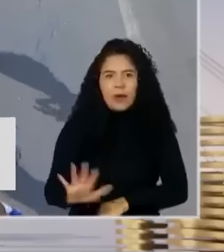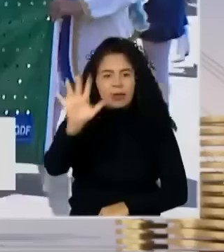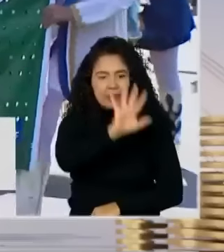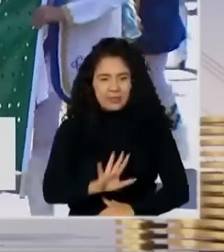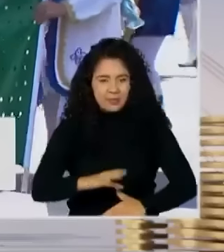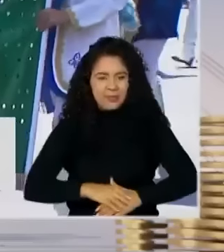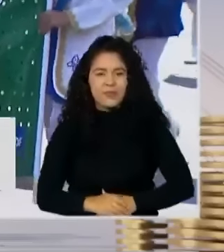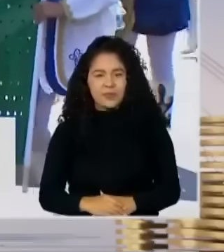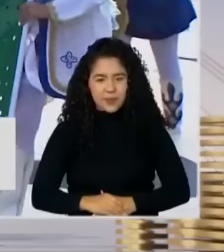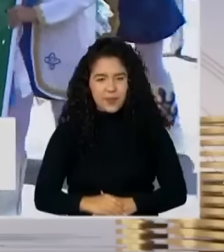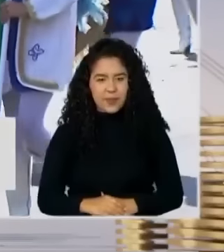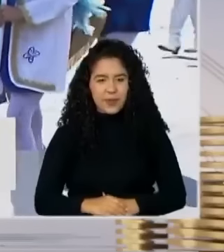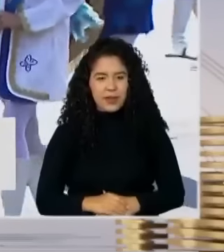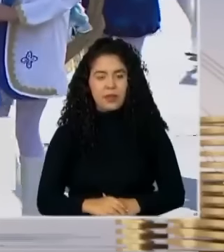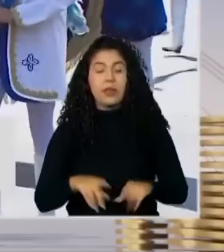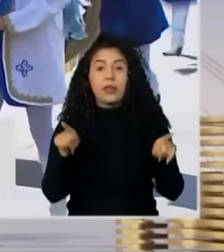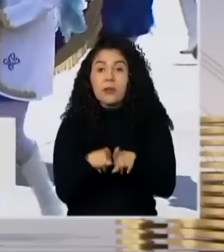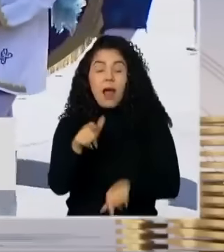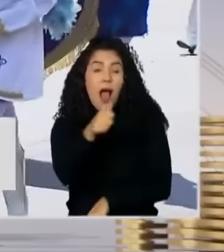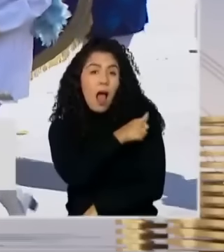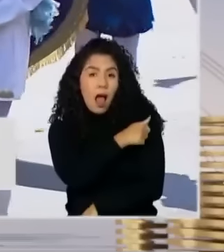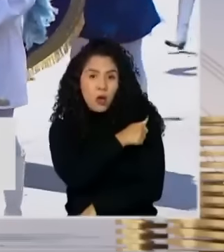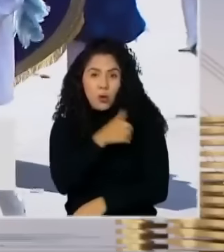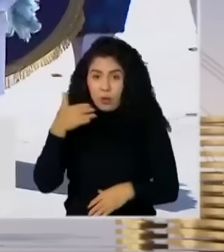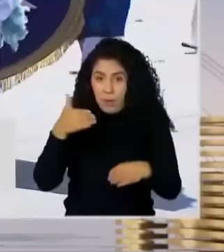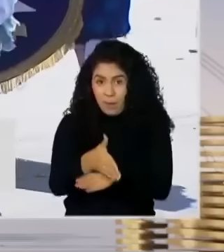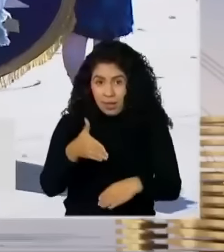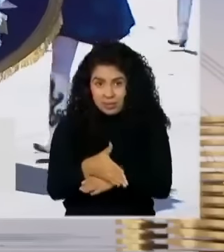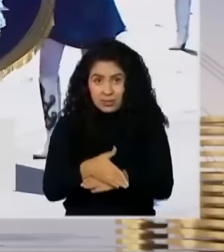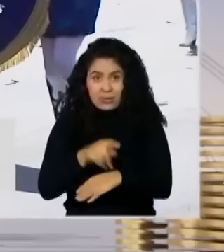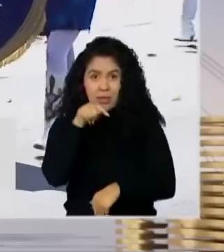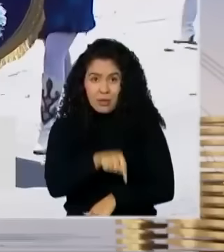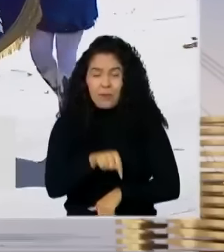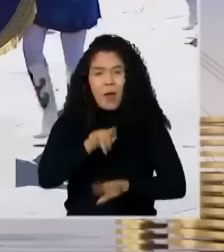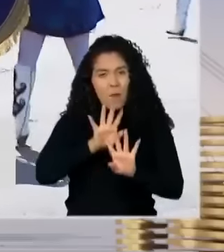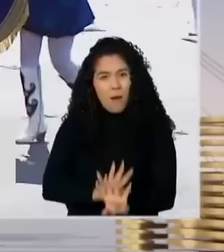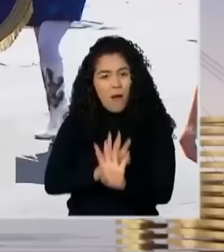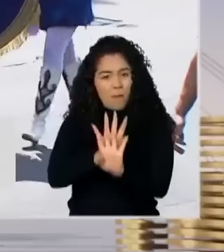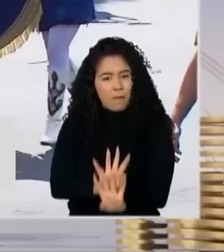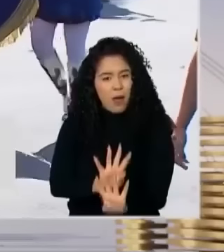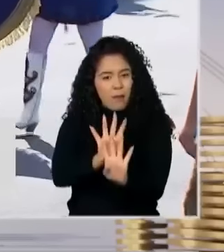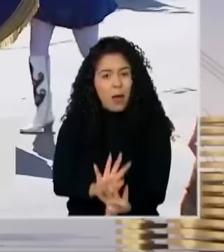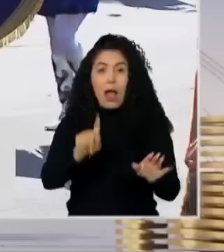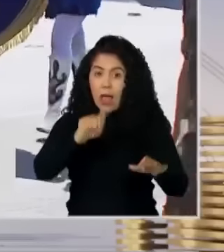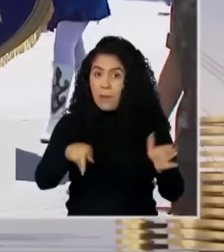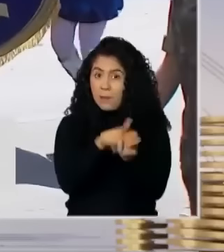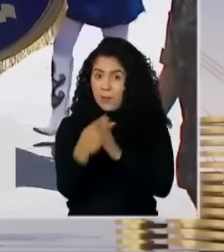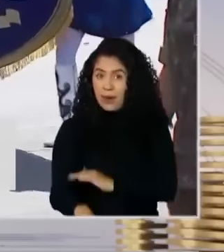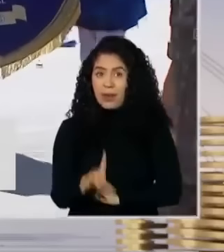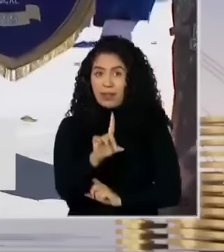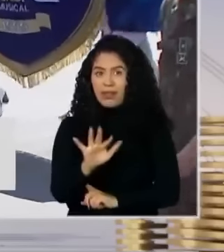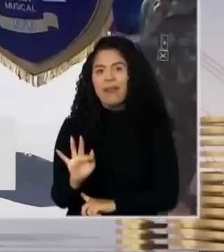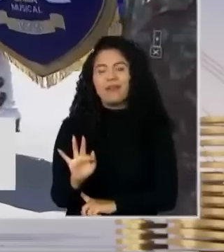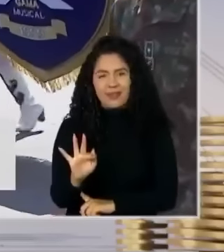saber exatamente qual que é o limite da liberdade de expressão, né? E nessa tarefa que é difícil de